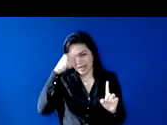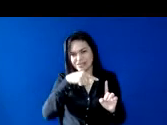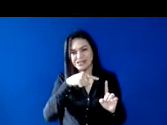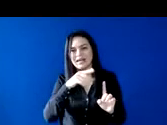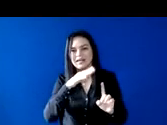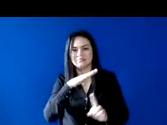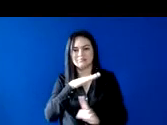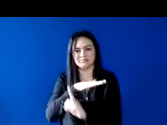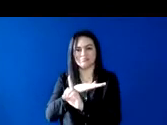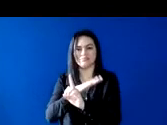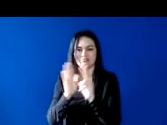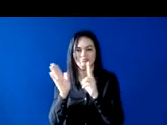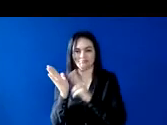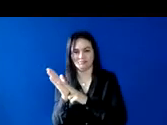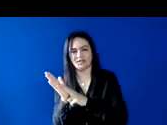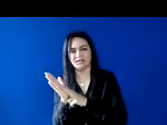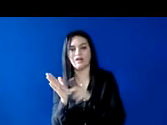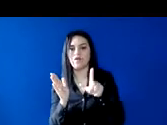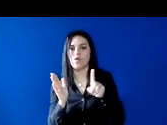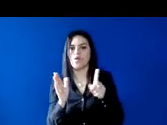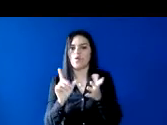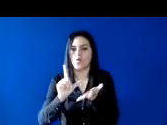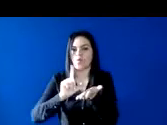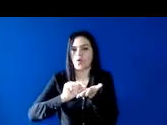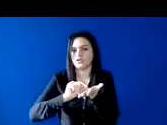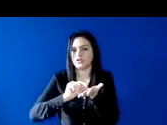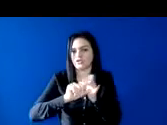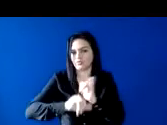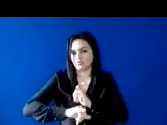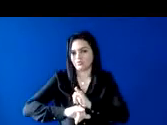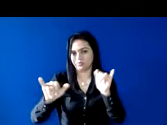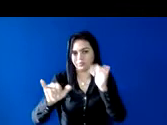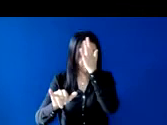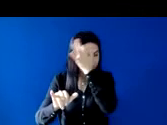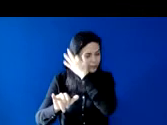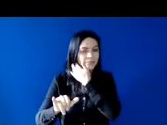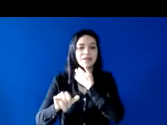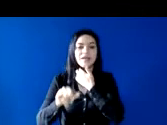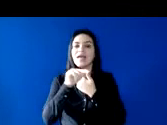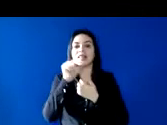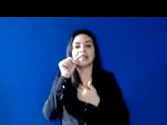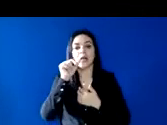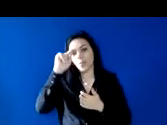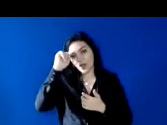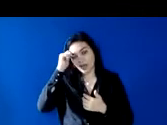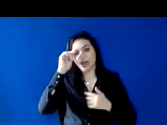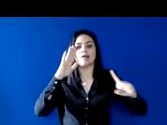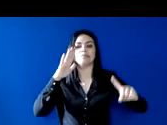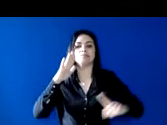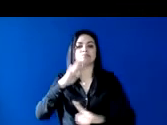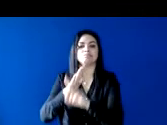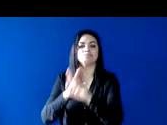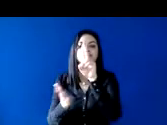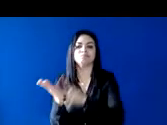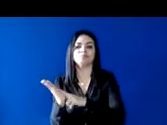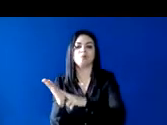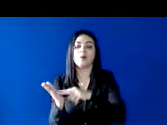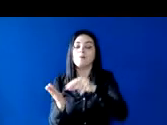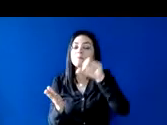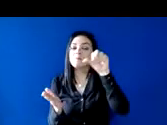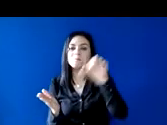um artigo, né, publicado aí no The Lancet, elas foram internadas em piores condições, com